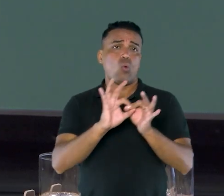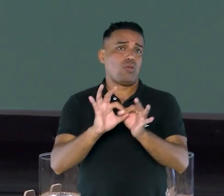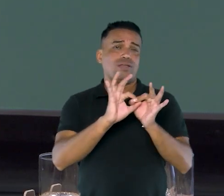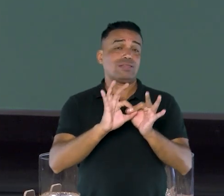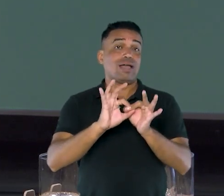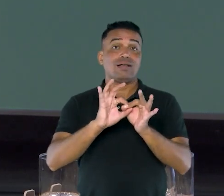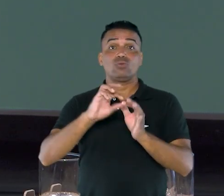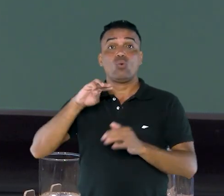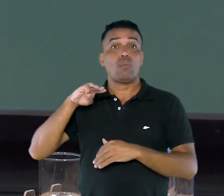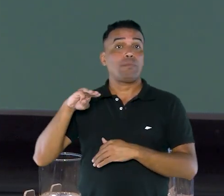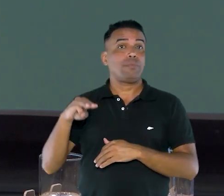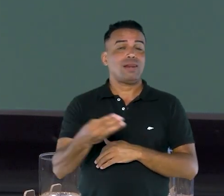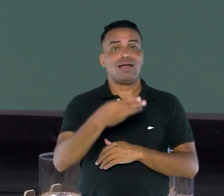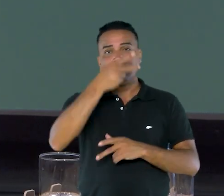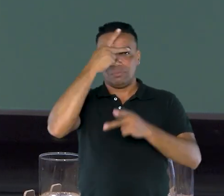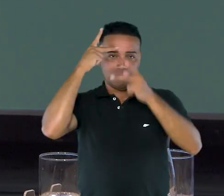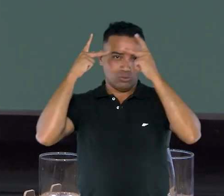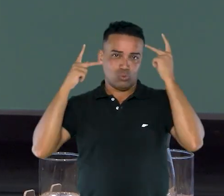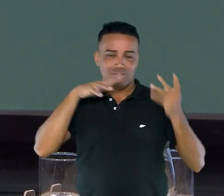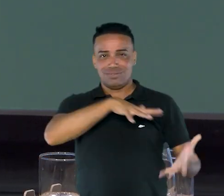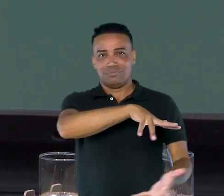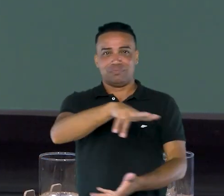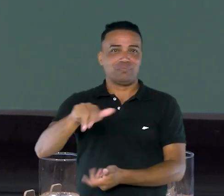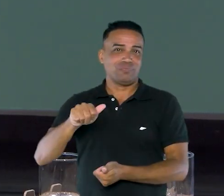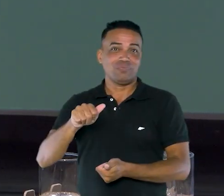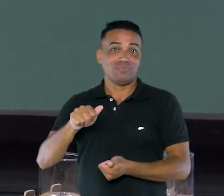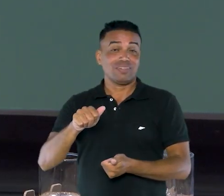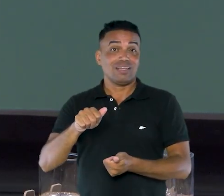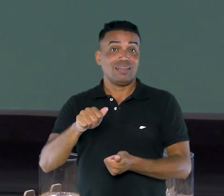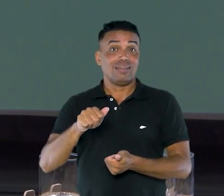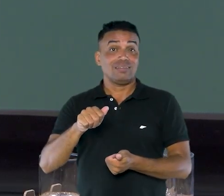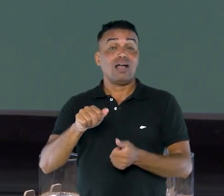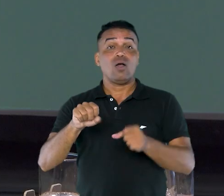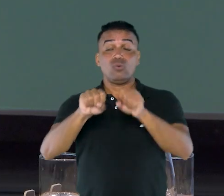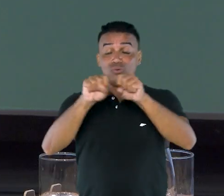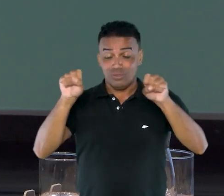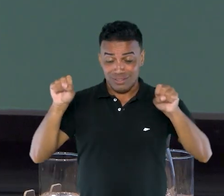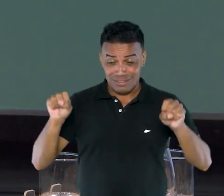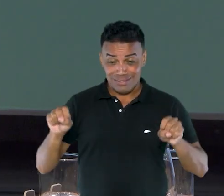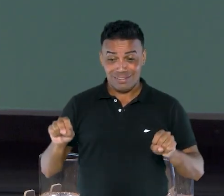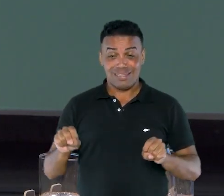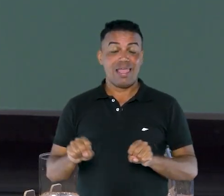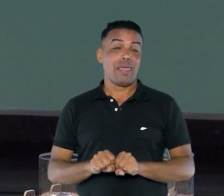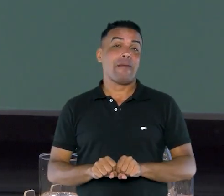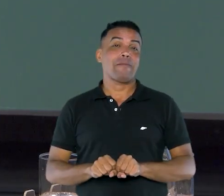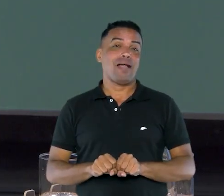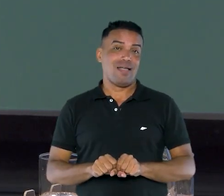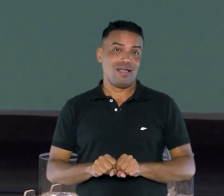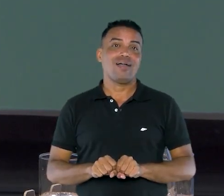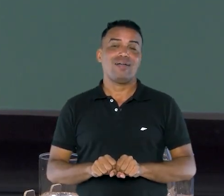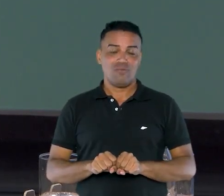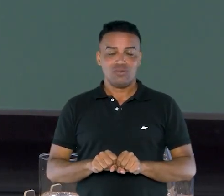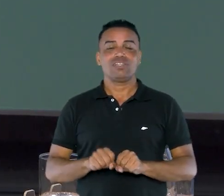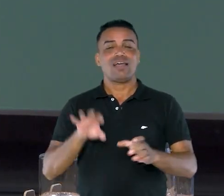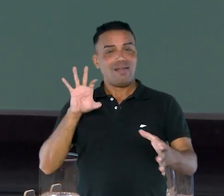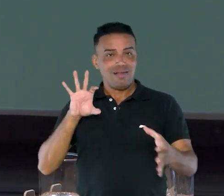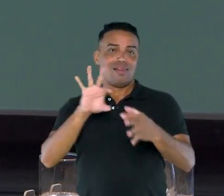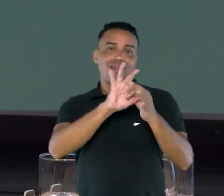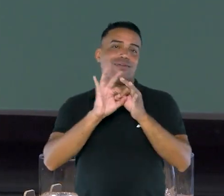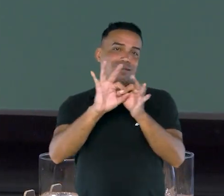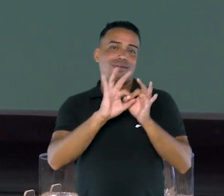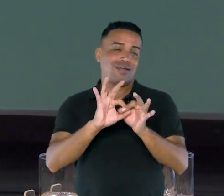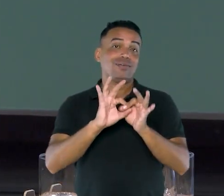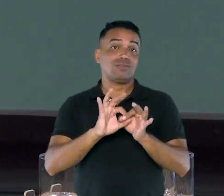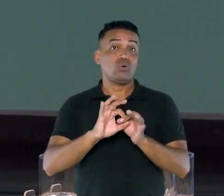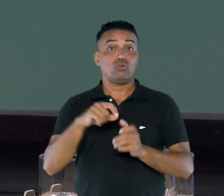com milhares de pessoas. E você mexe nesse sistema, você já mexe todo o entorno.